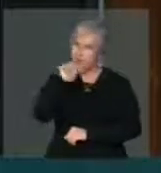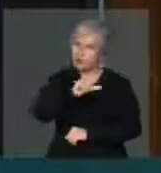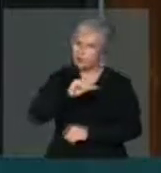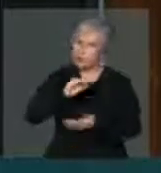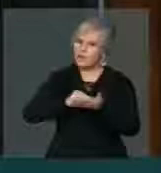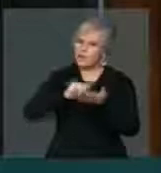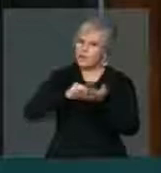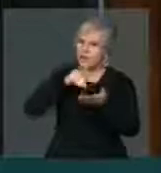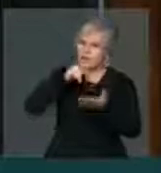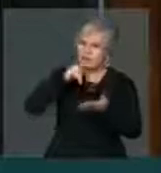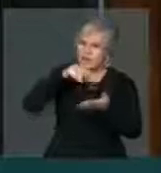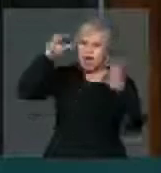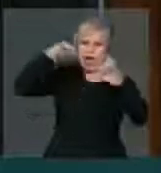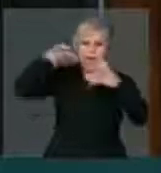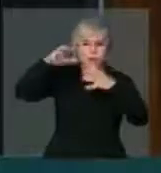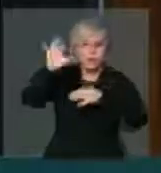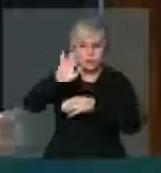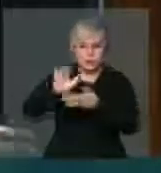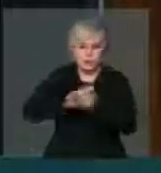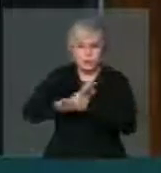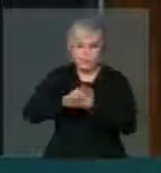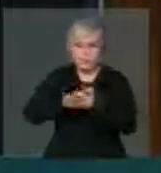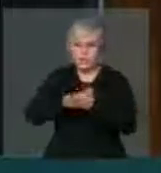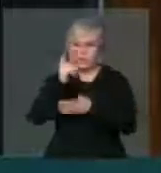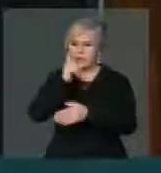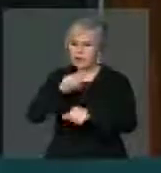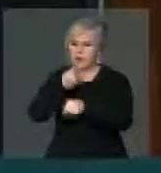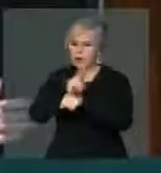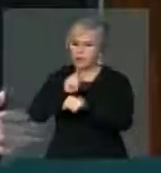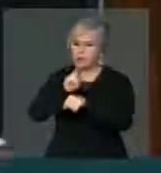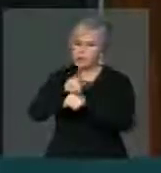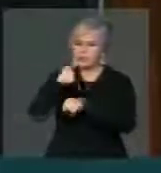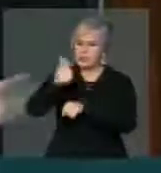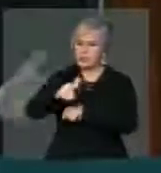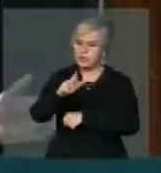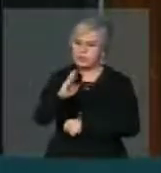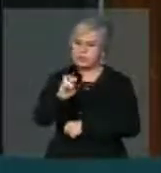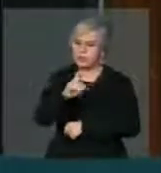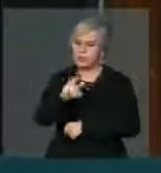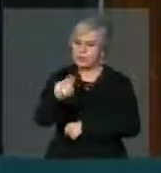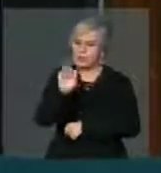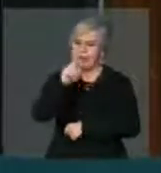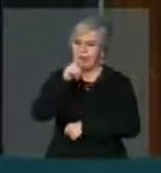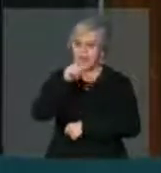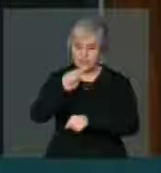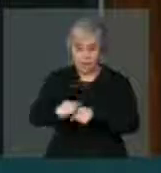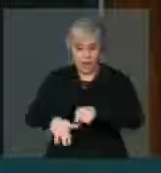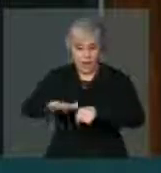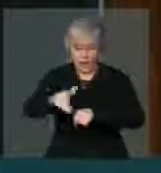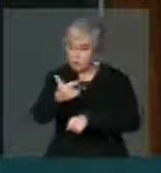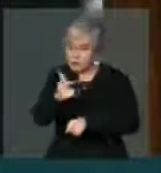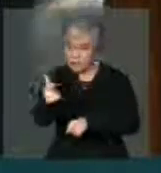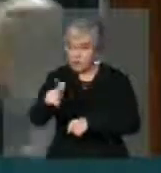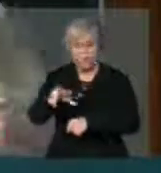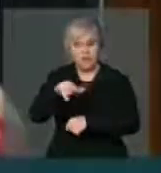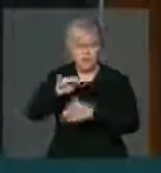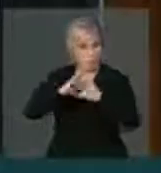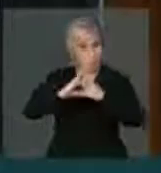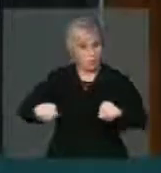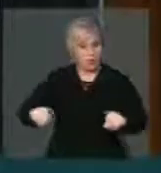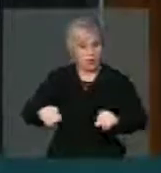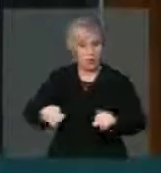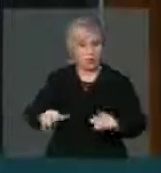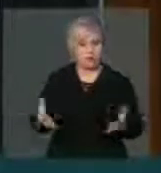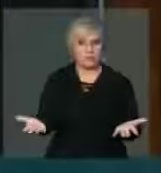das chuvas, na recuperação dos estoques das barragens que abasteciam os municípios, simplesmente não